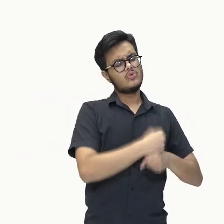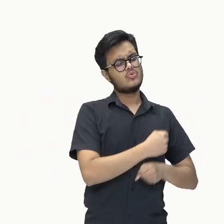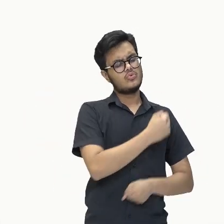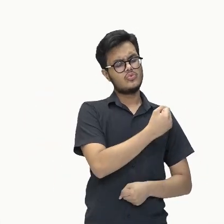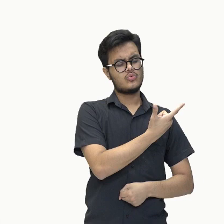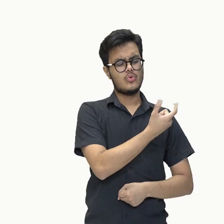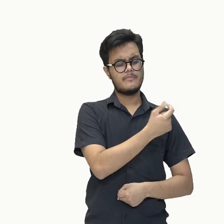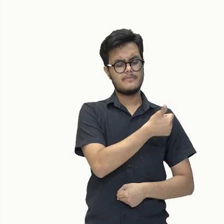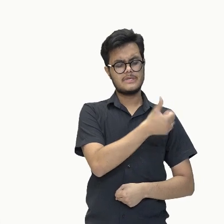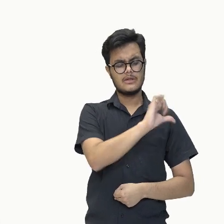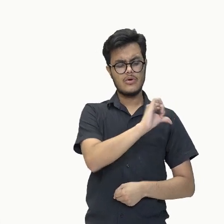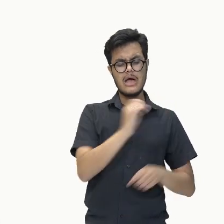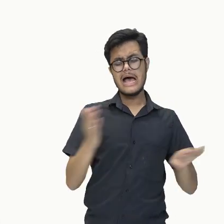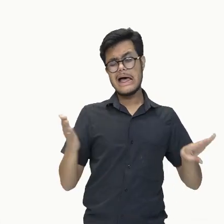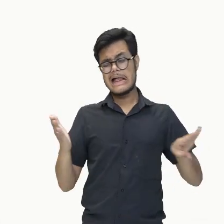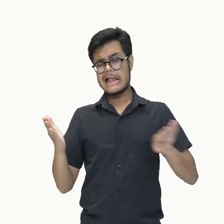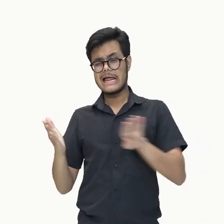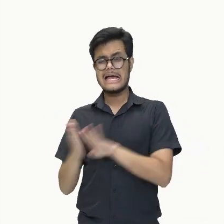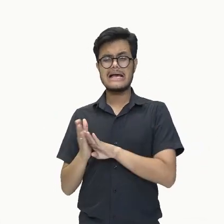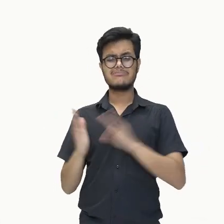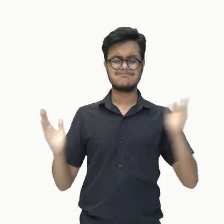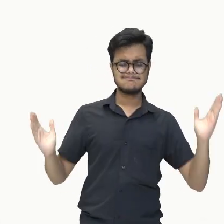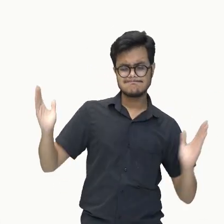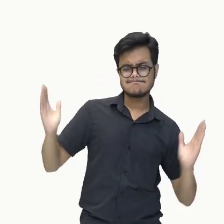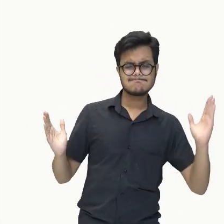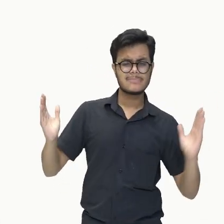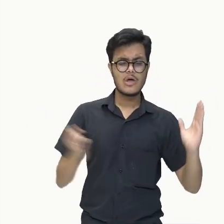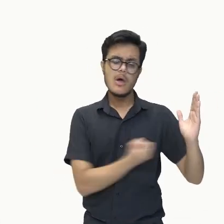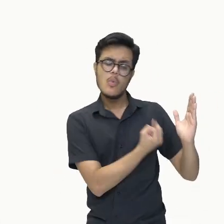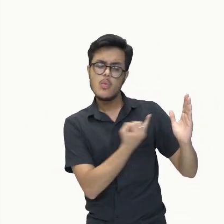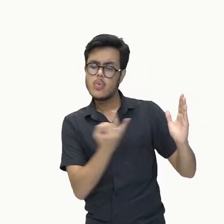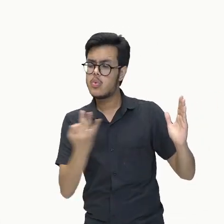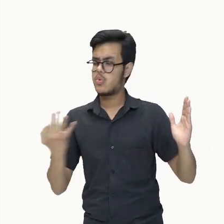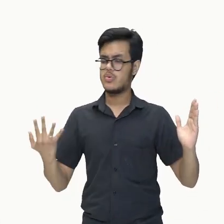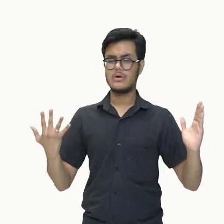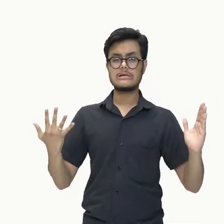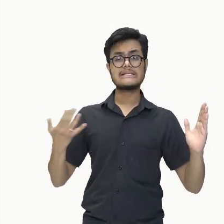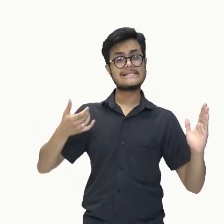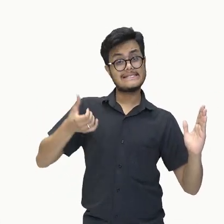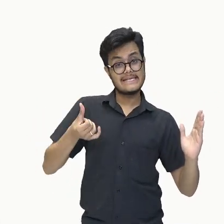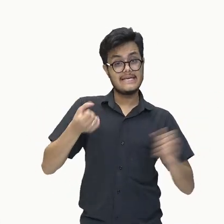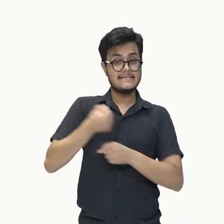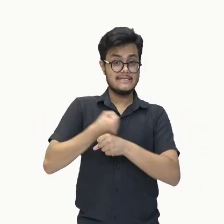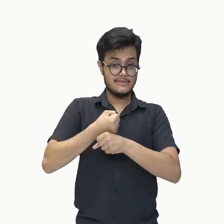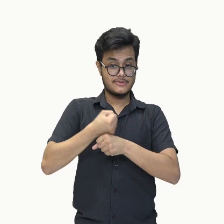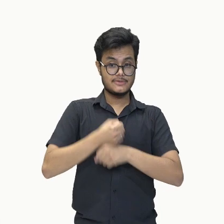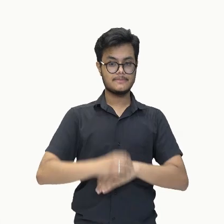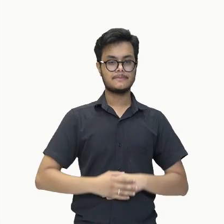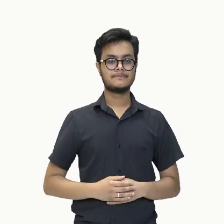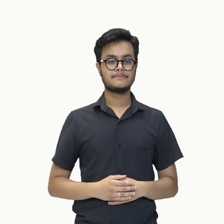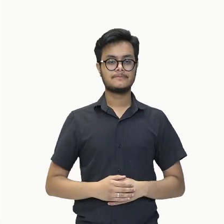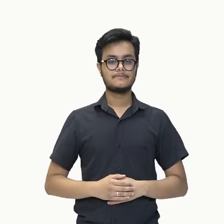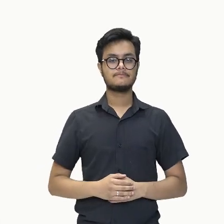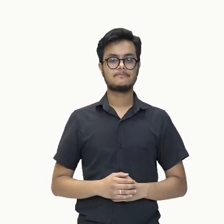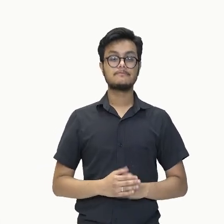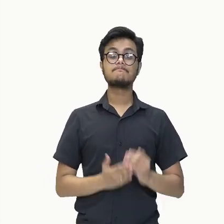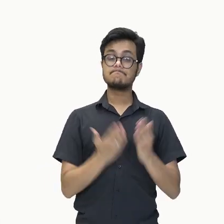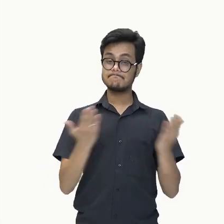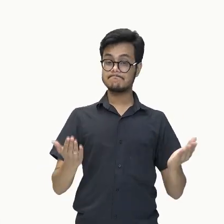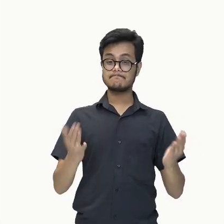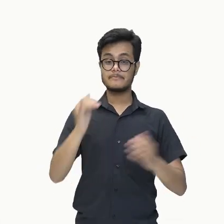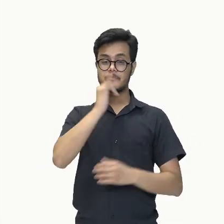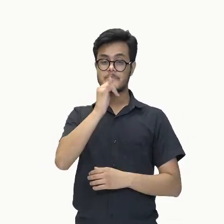Nós vamos ter o quê? De 2019 para 2025, né? 6 anos. Então, nós temos aqui, ó,